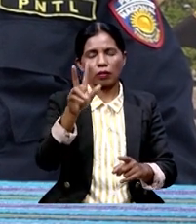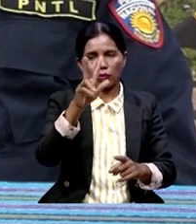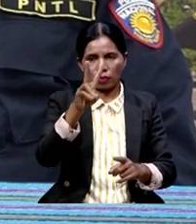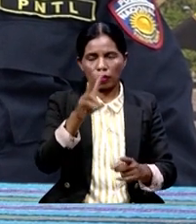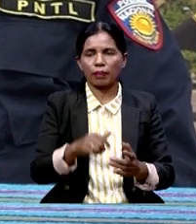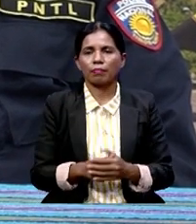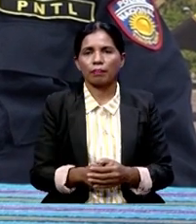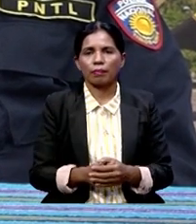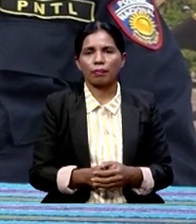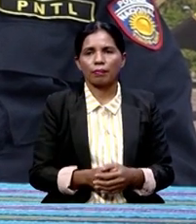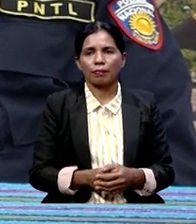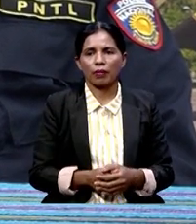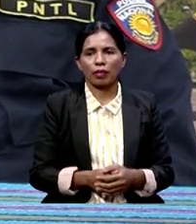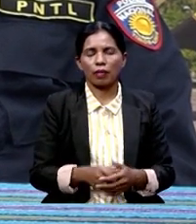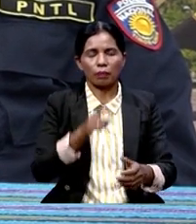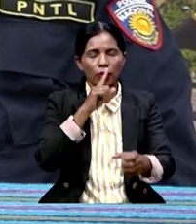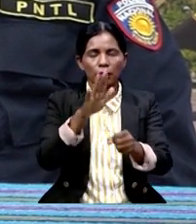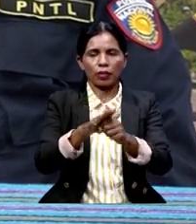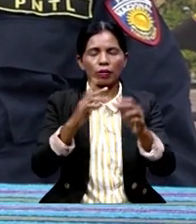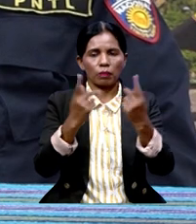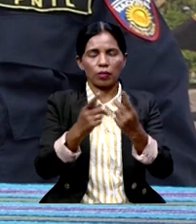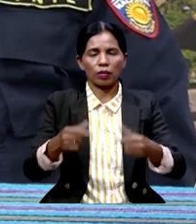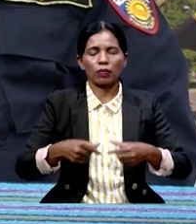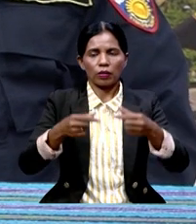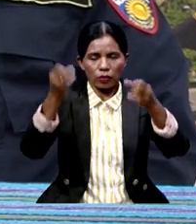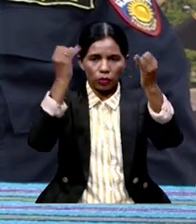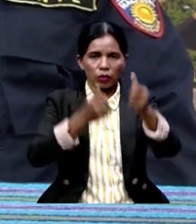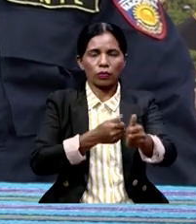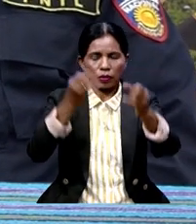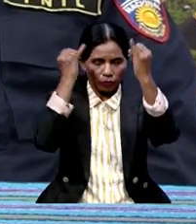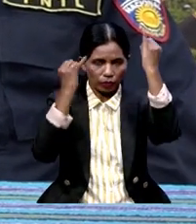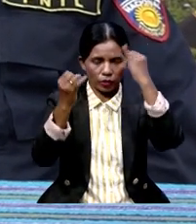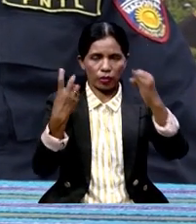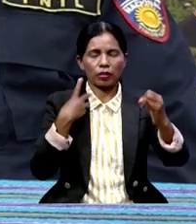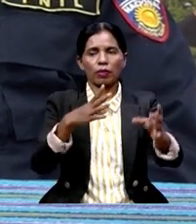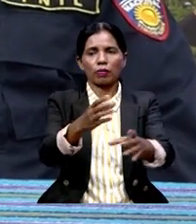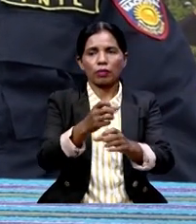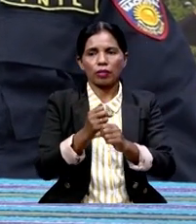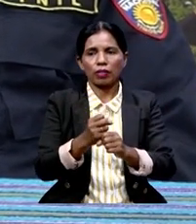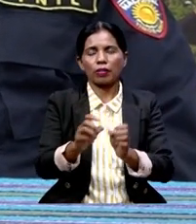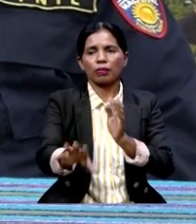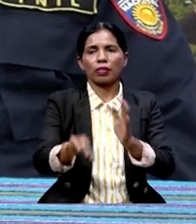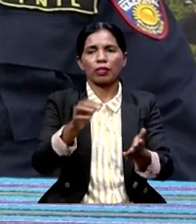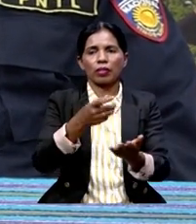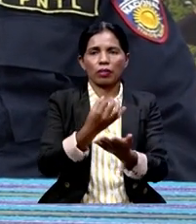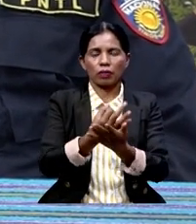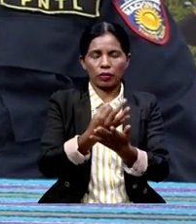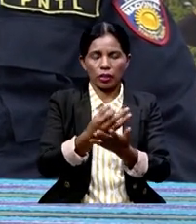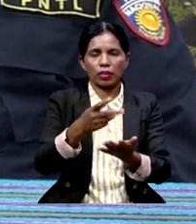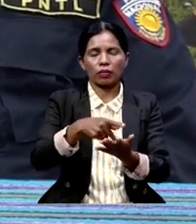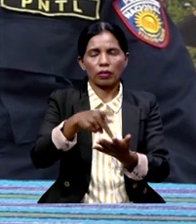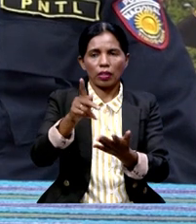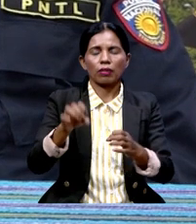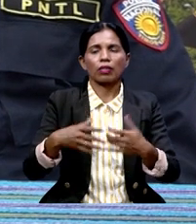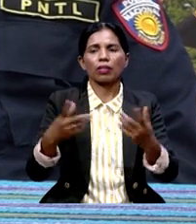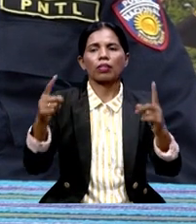neve promesas neve compañía fo tuir información se neve kita recruta kata atu hetan salario vida hansa ne hansa ne mai